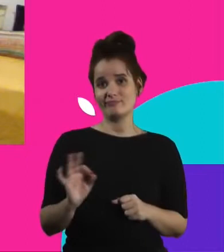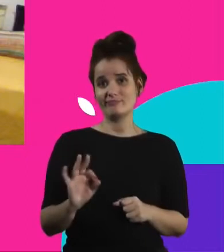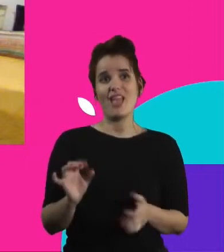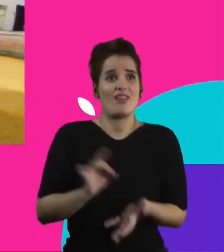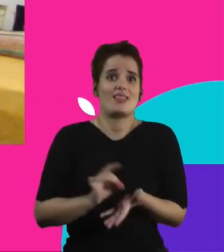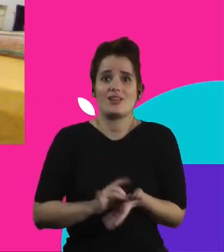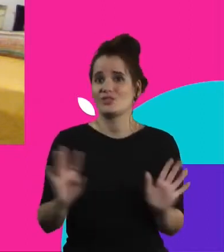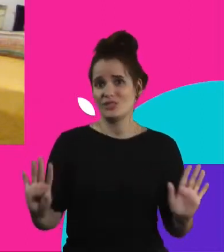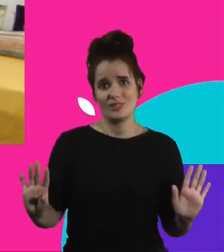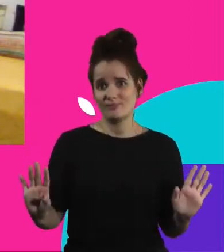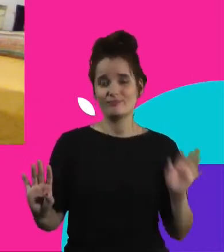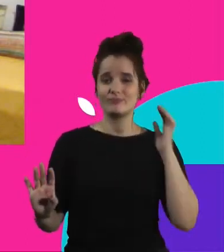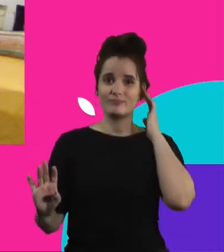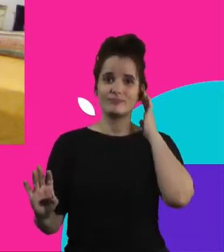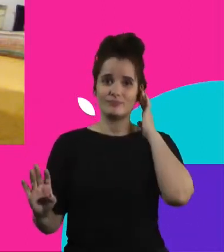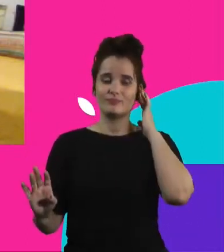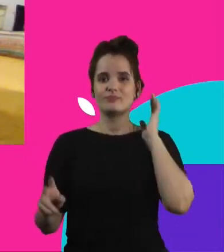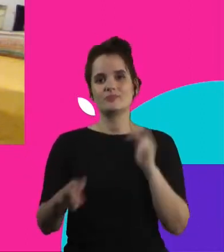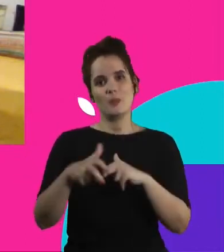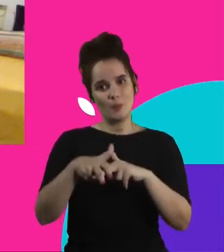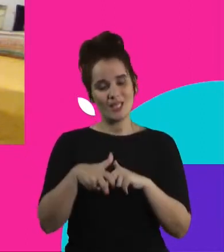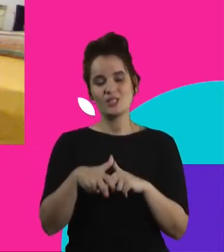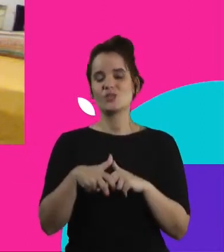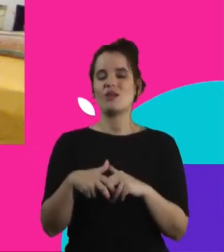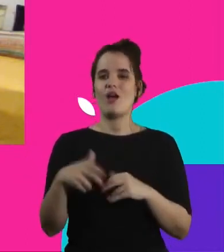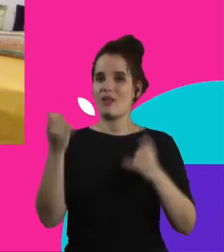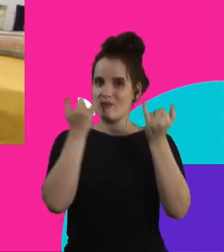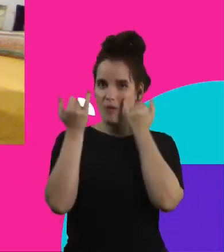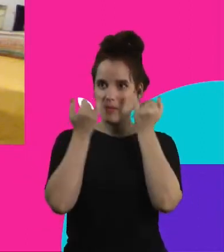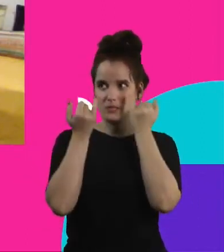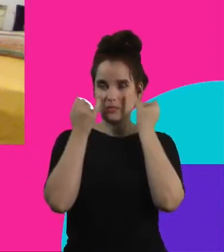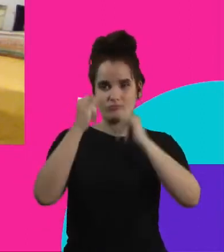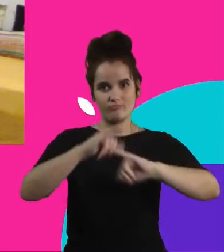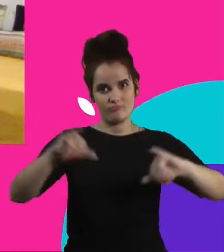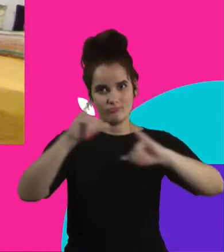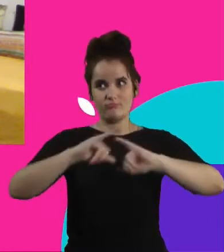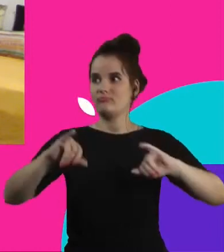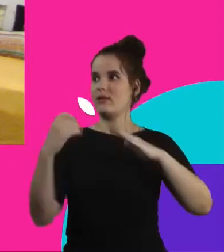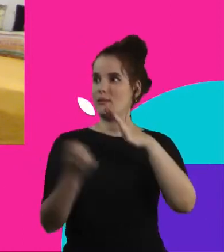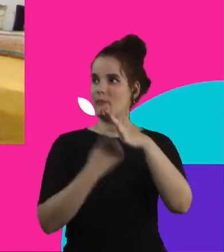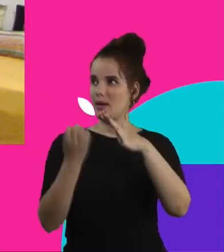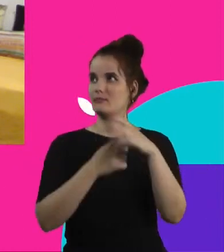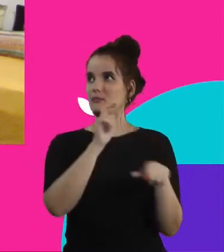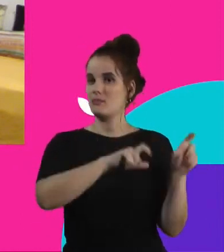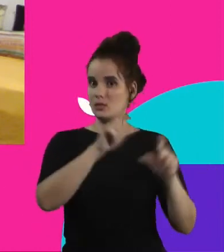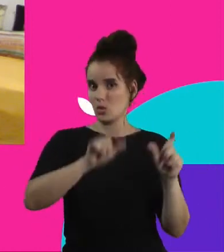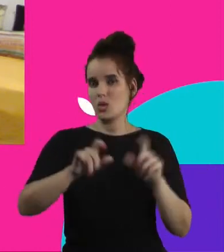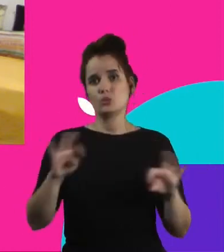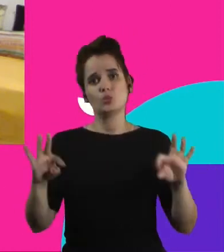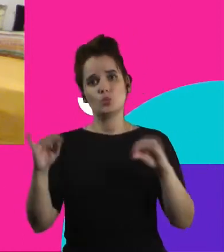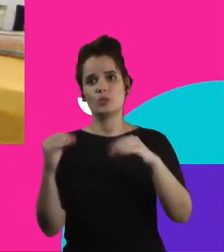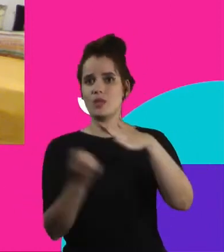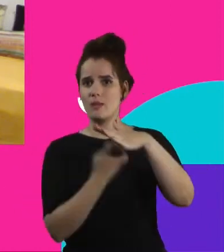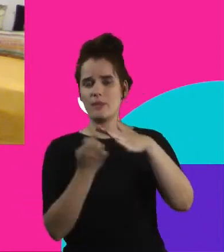Então, esse tipo de informação que eu sempre levo para as empresas, para as pessoas, muitas empresas